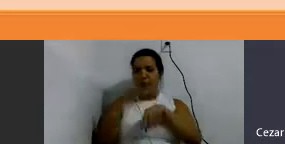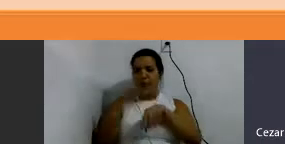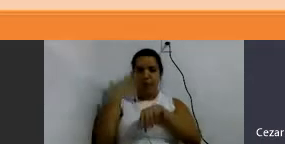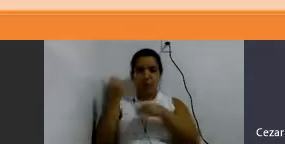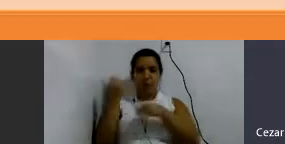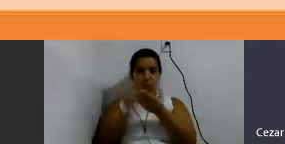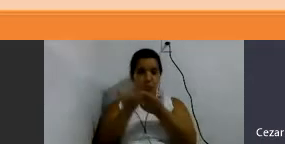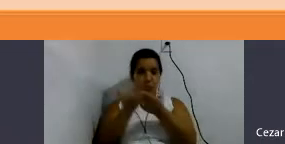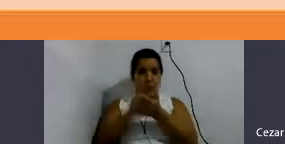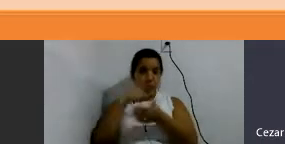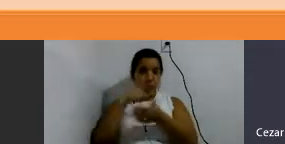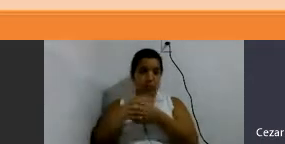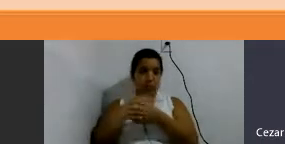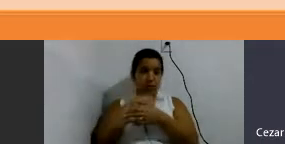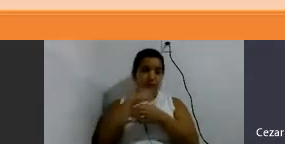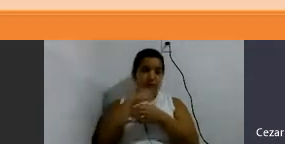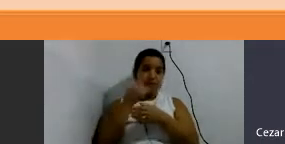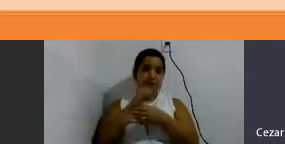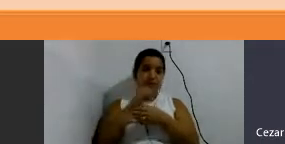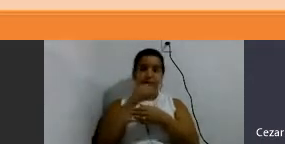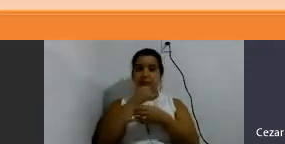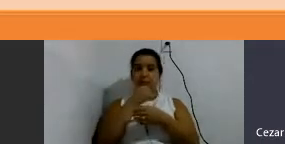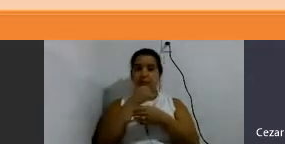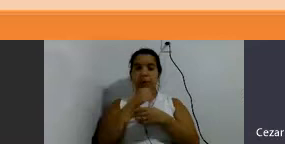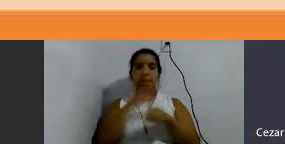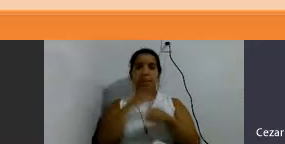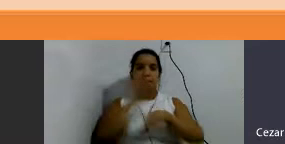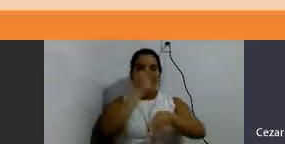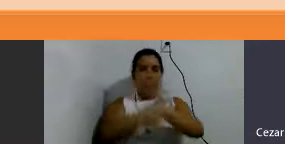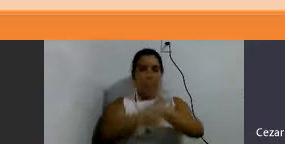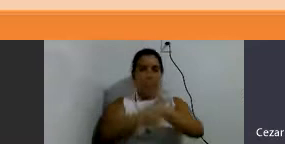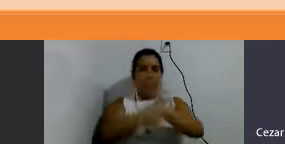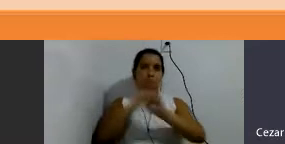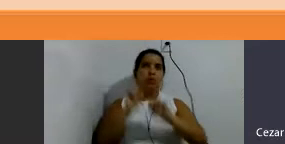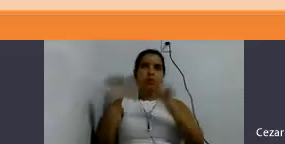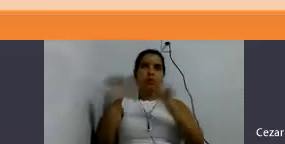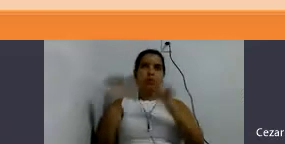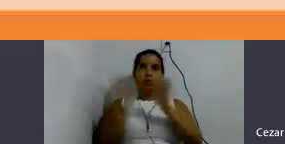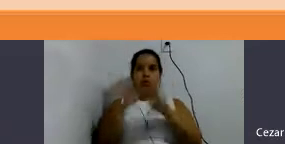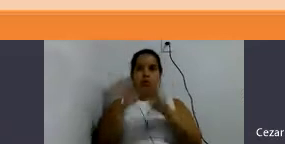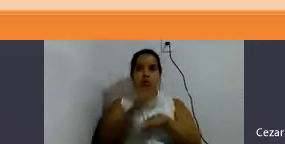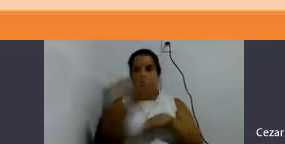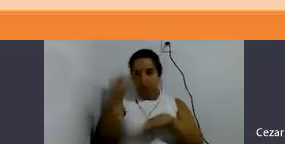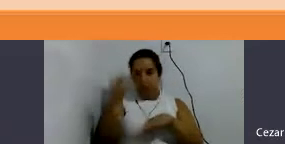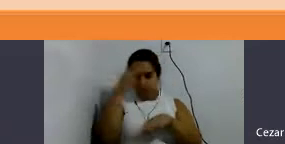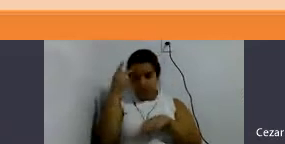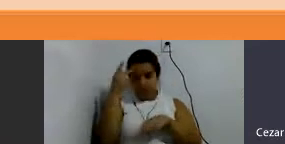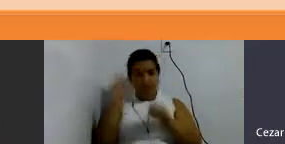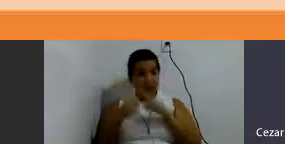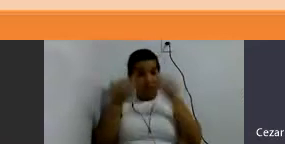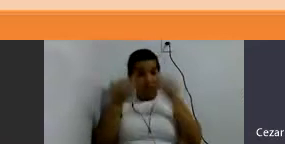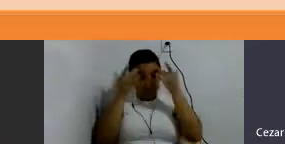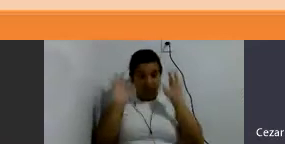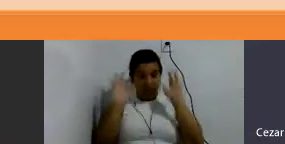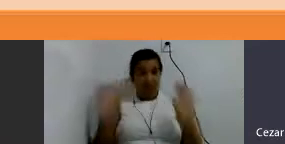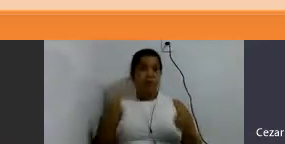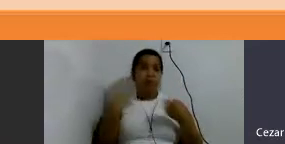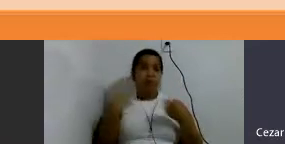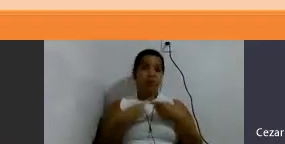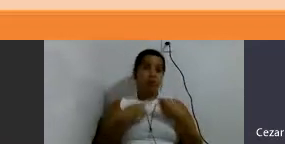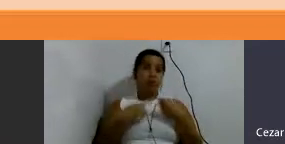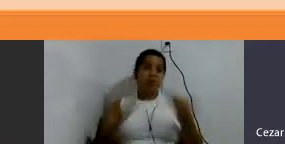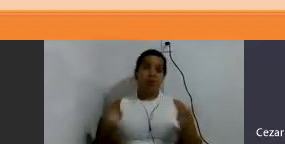fala que um flebótomo pode transmitir leishmania para tantas pessoas, mas até porque eu